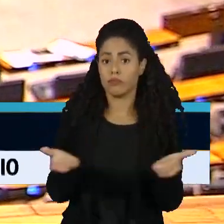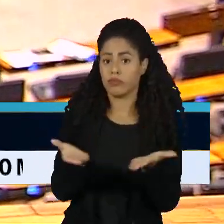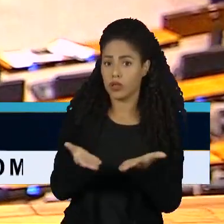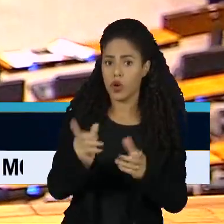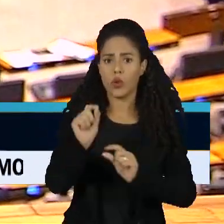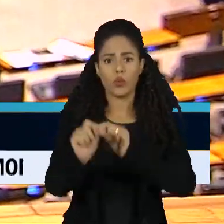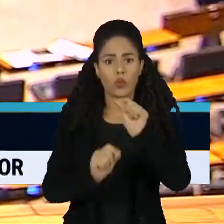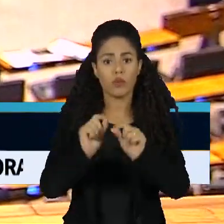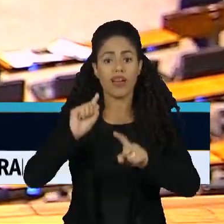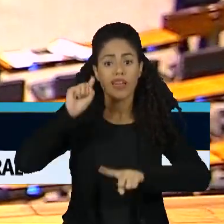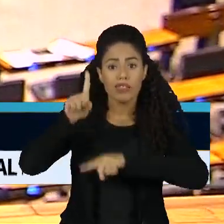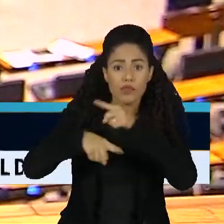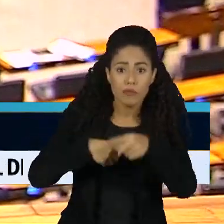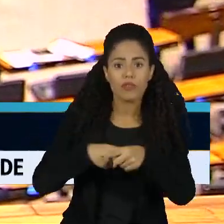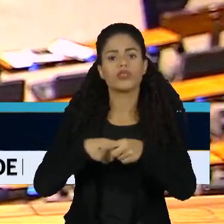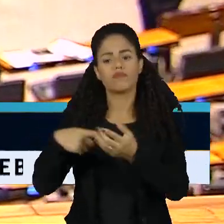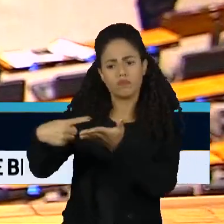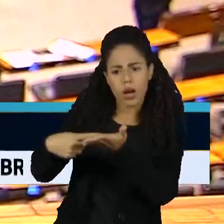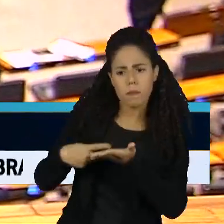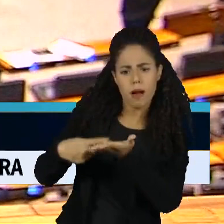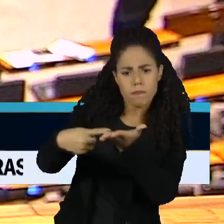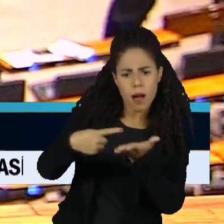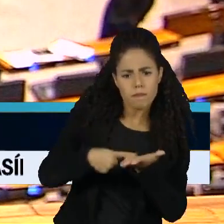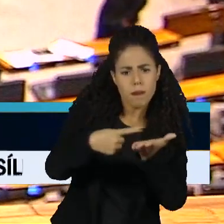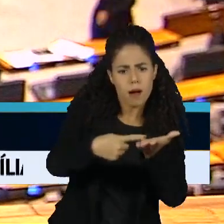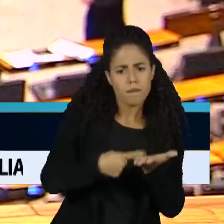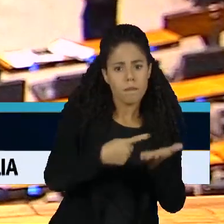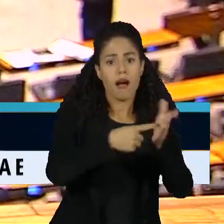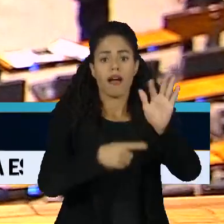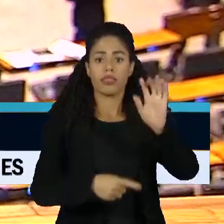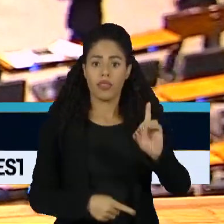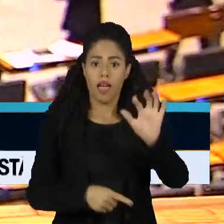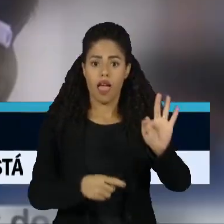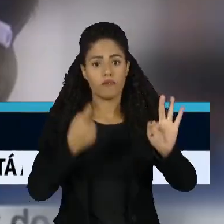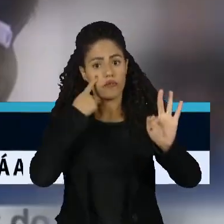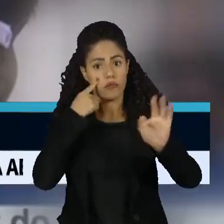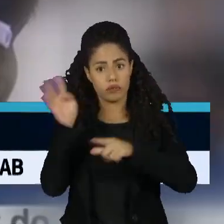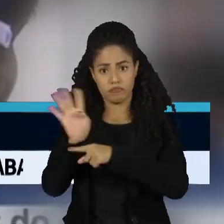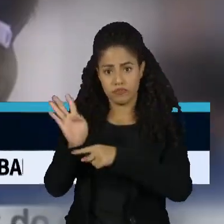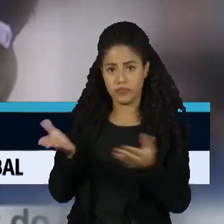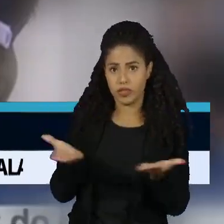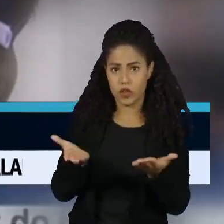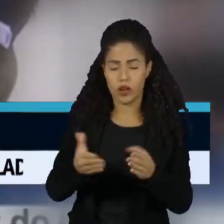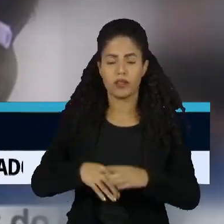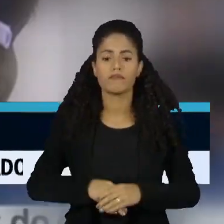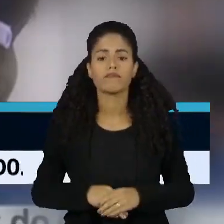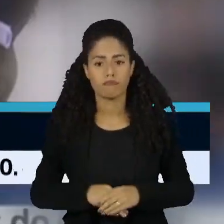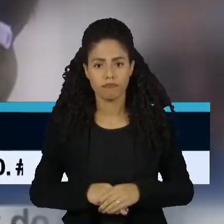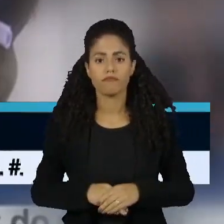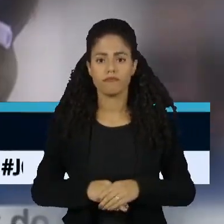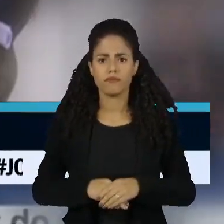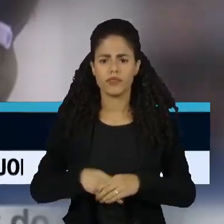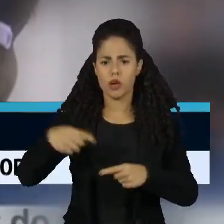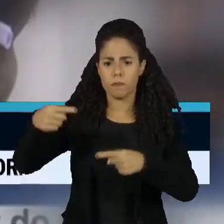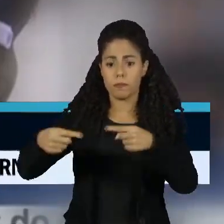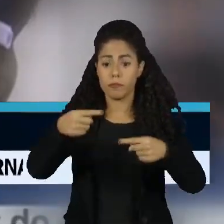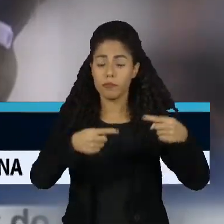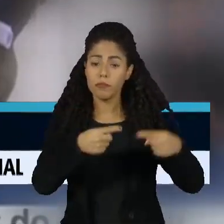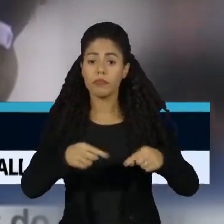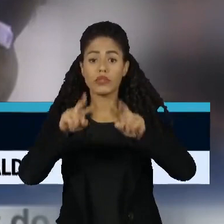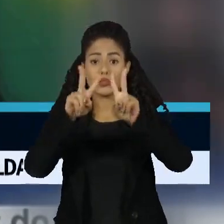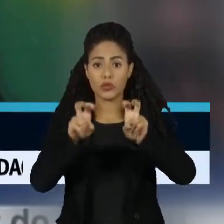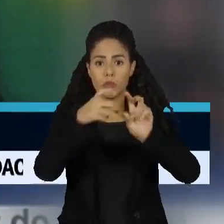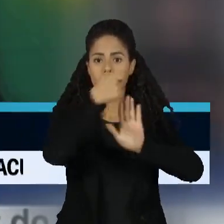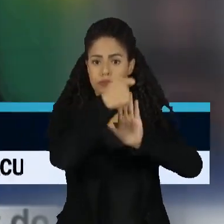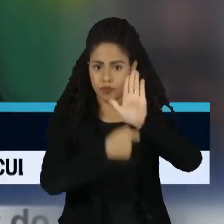veio depois de muita negociação aqui em Brasília vamos ver na reportagem a discussão do novo